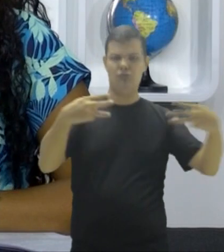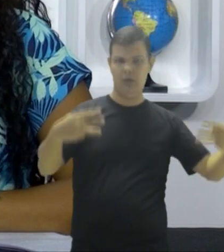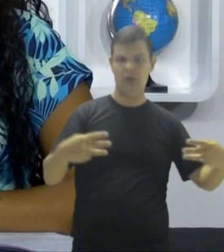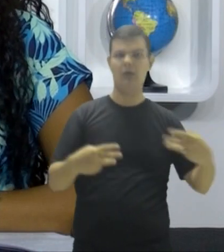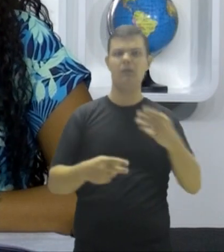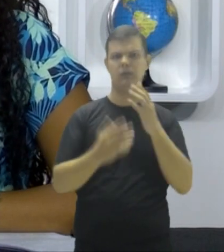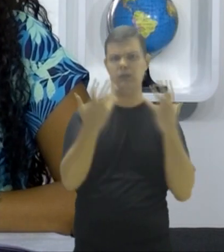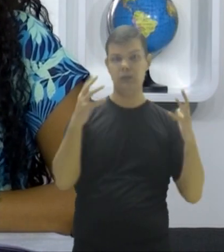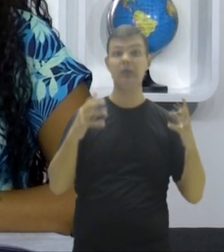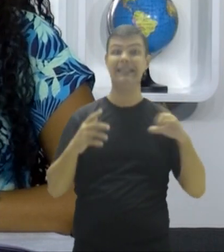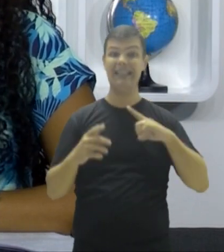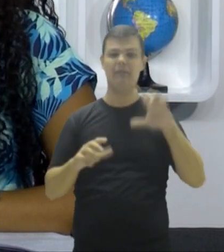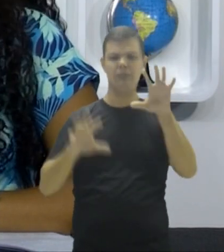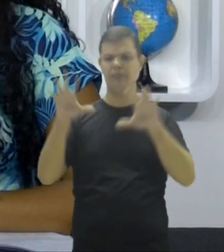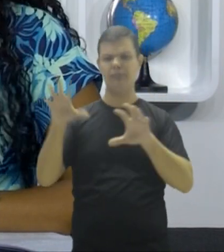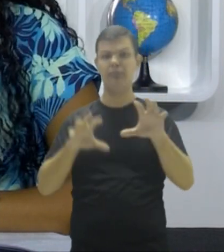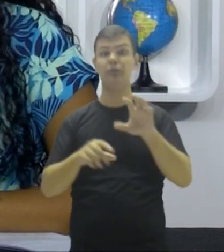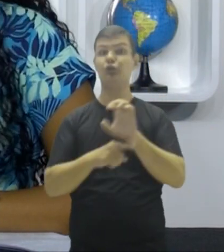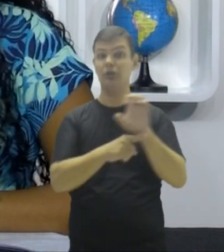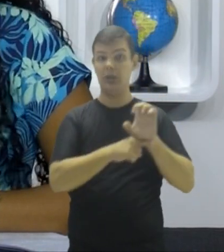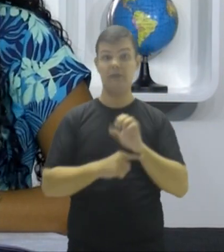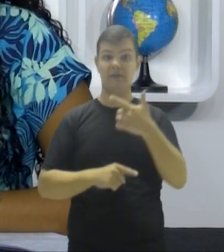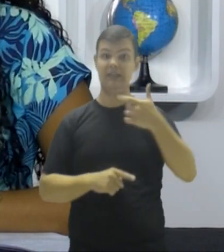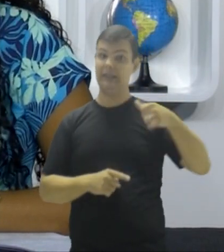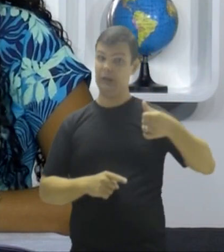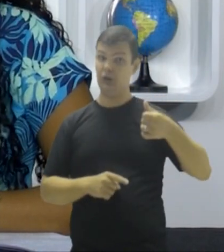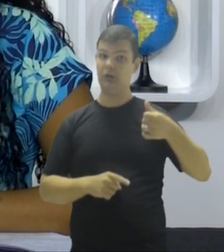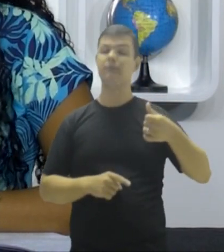nos 26 estados do Brasil e no Distrito Federal.